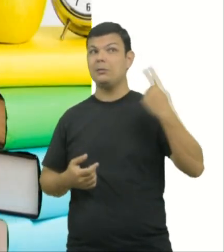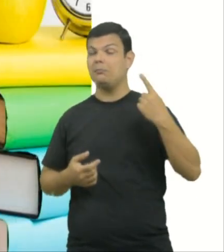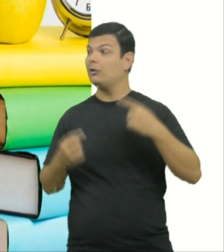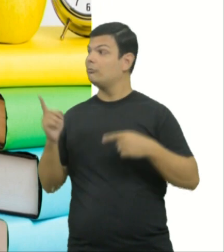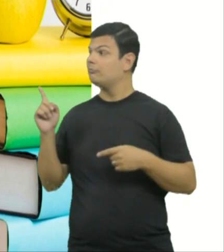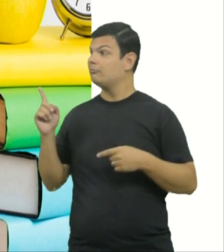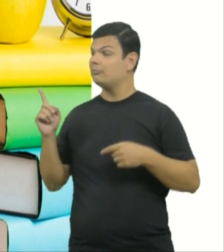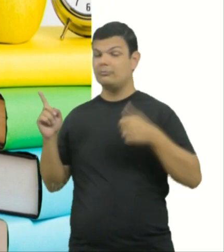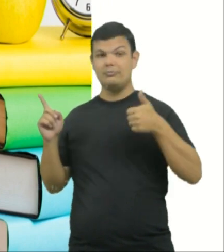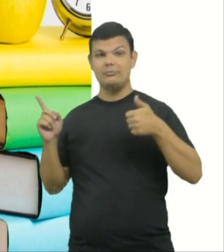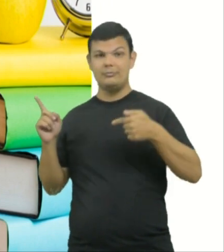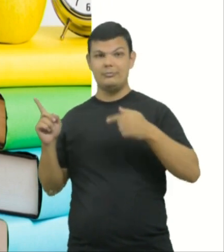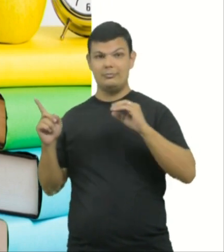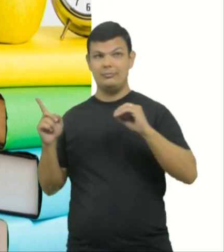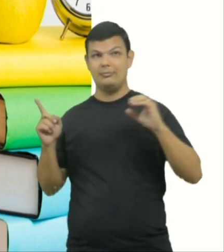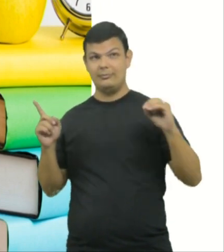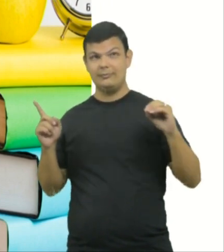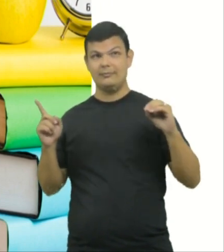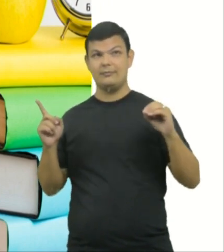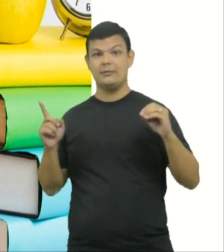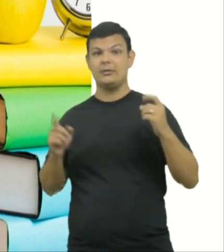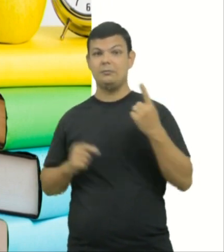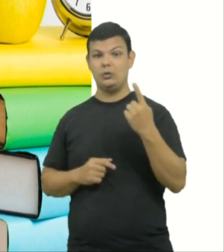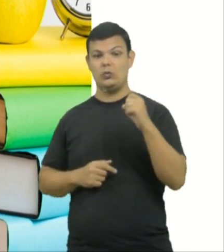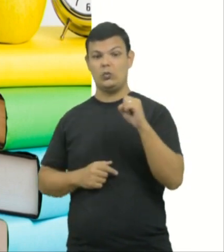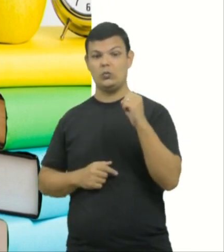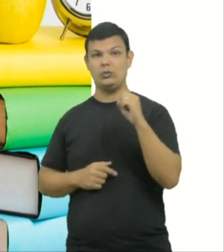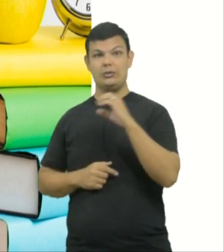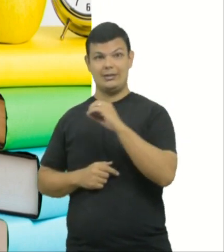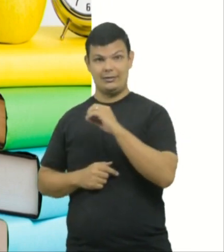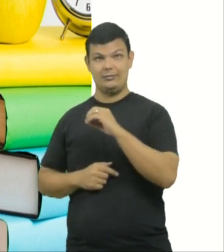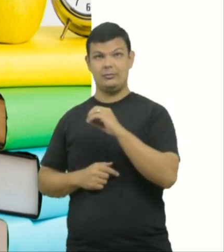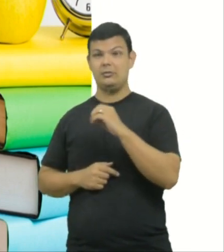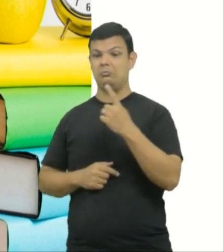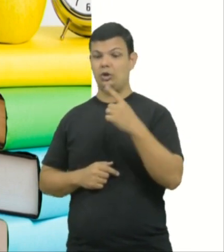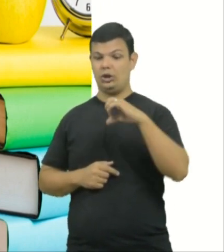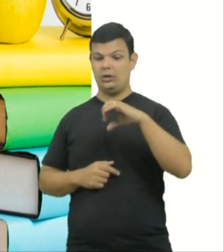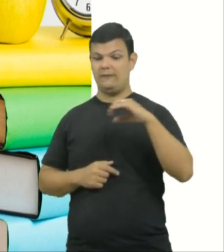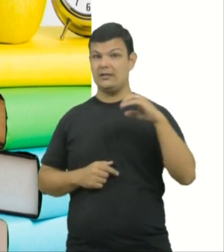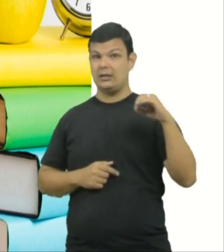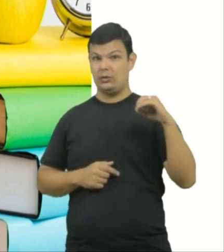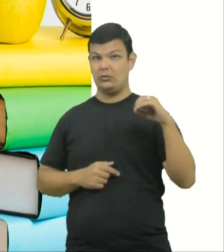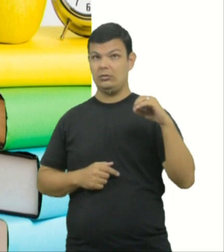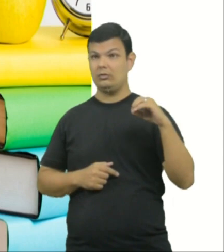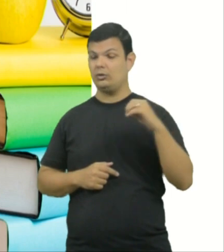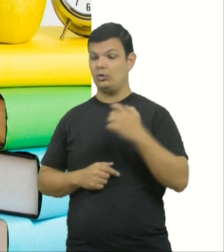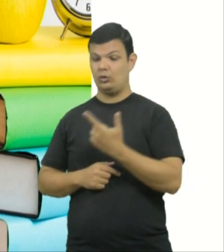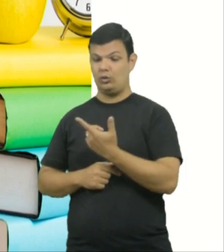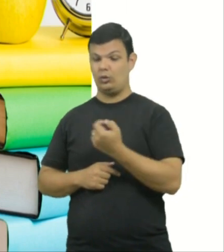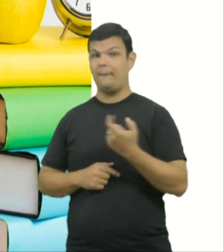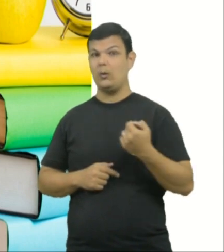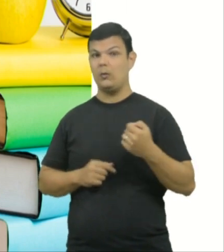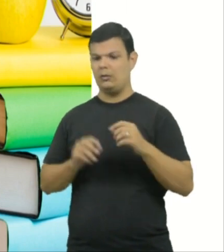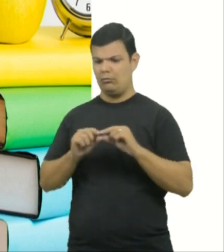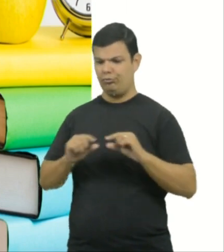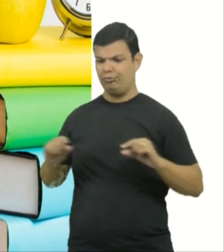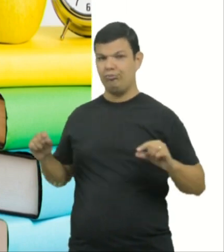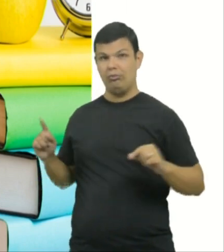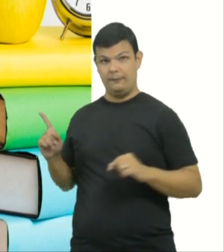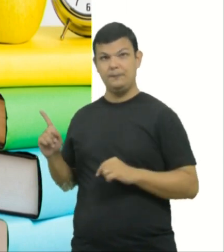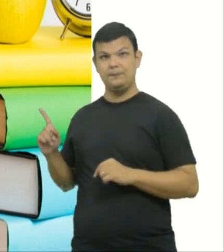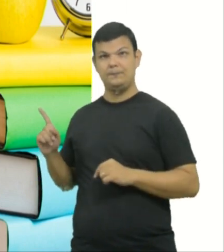data, 1700, 1800, 1900 e 2000, tá